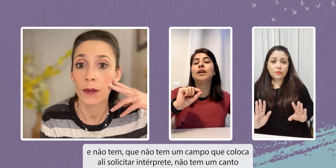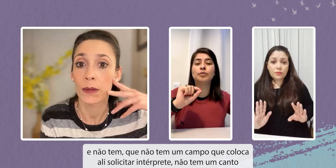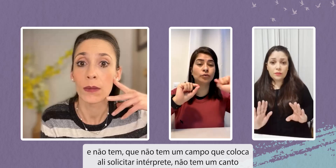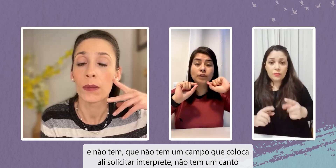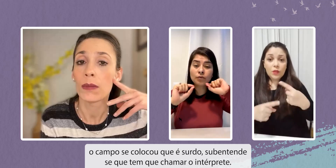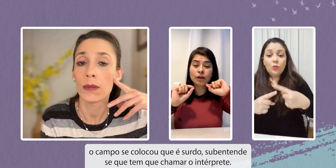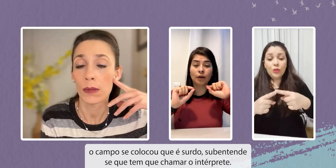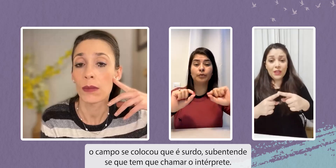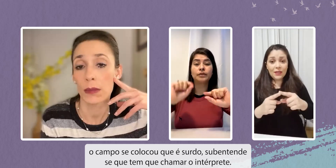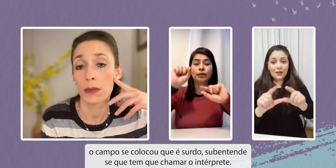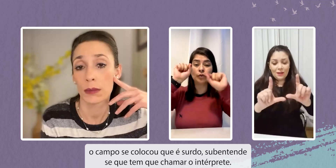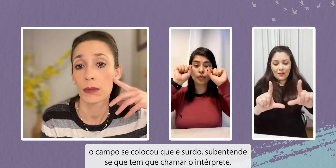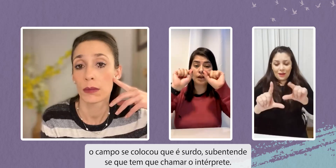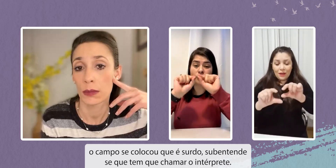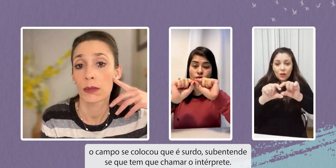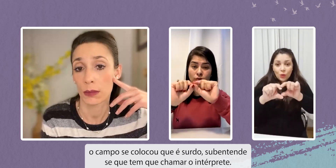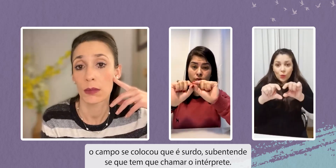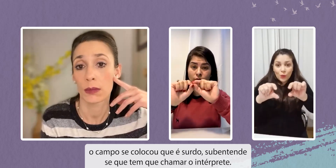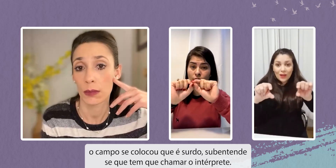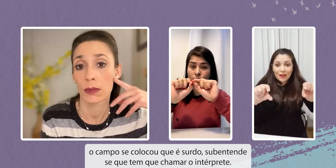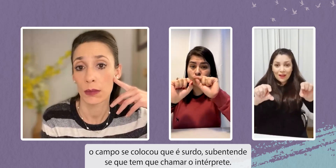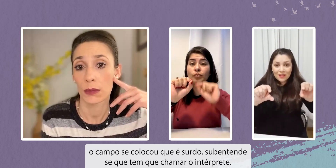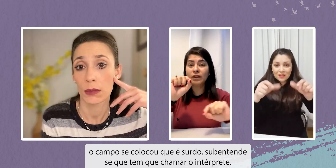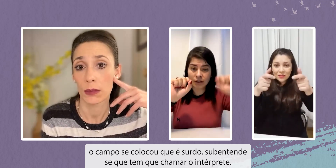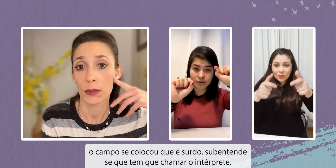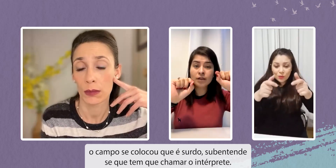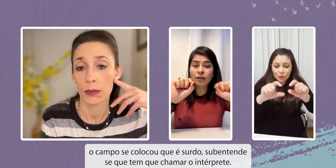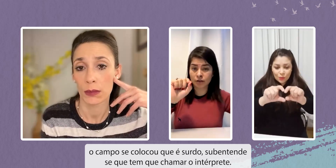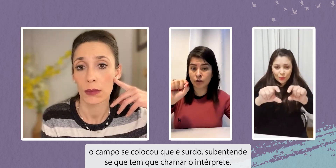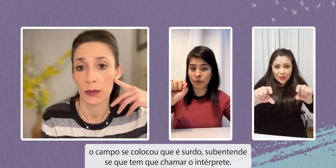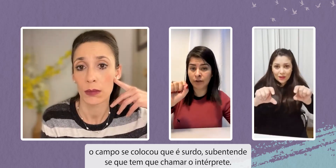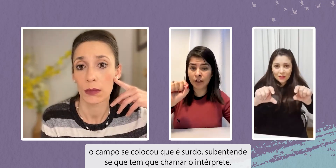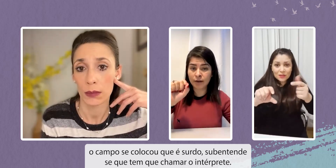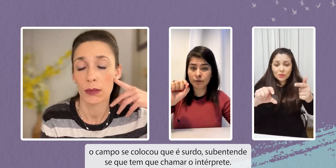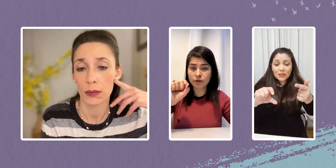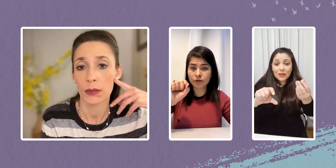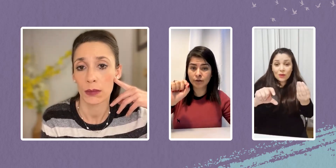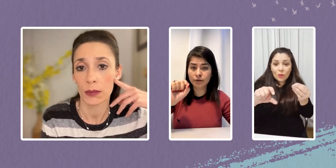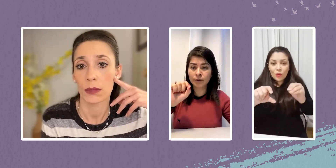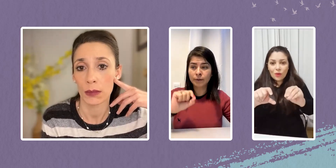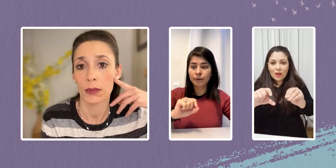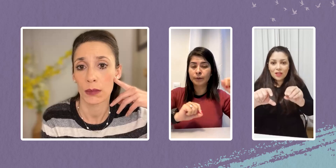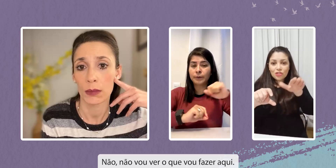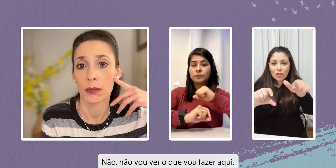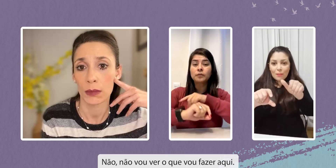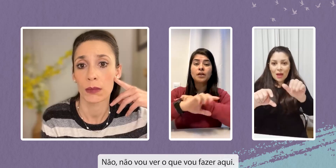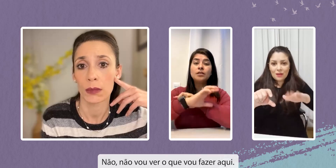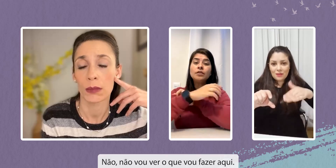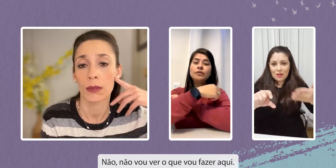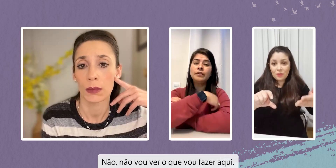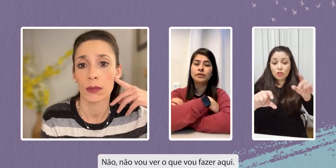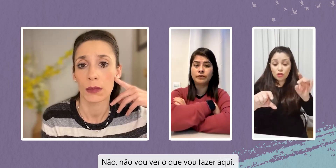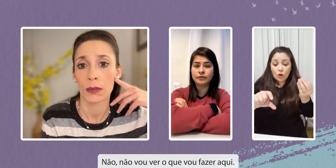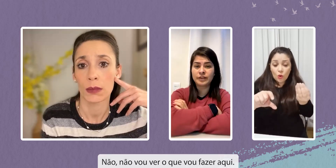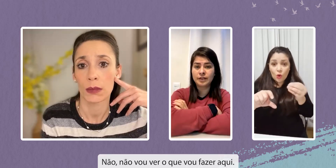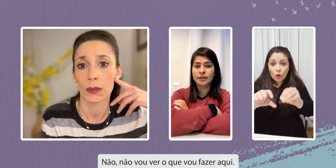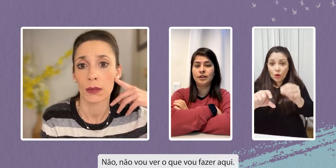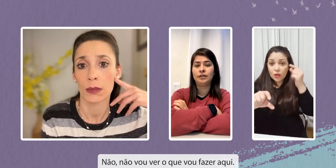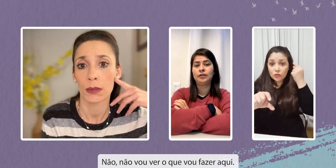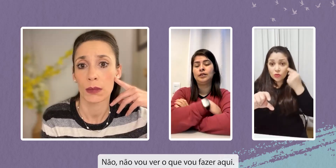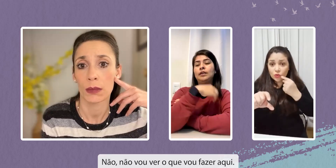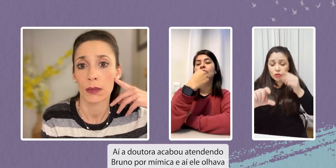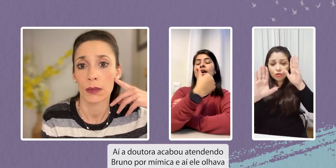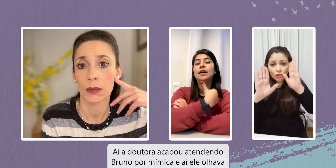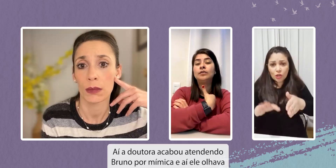solicitar intérprete. Não tem um campo. Se colocou que é surdo, subentende-se que tem que chamar um intérprete. Não vou ver o que vou fazer